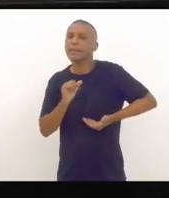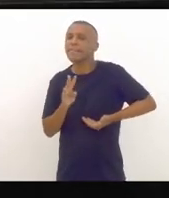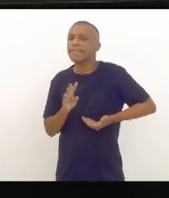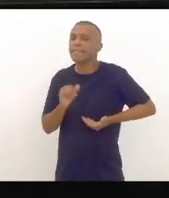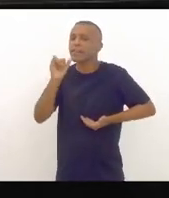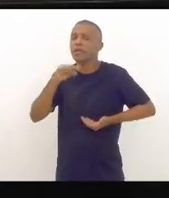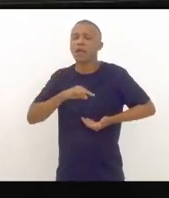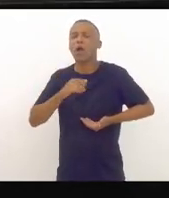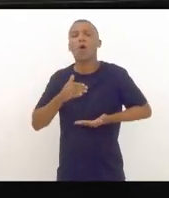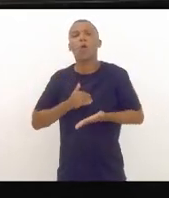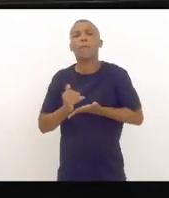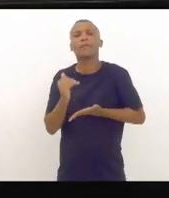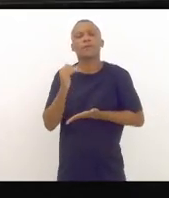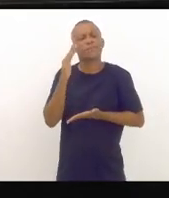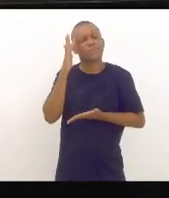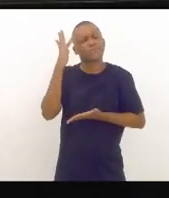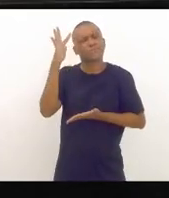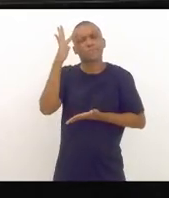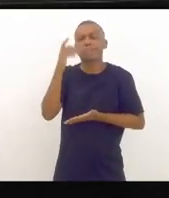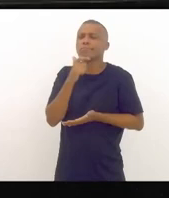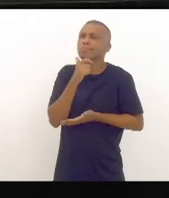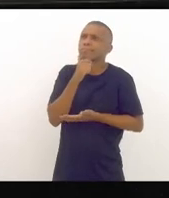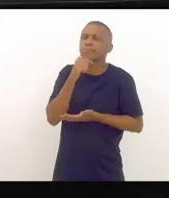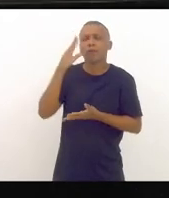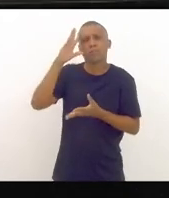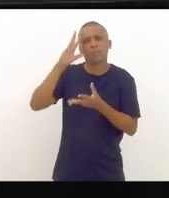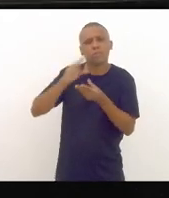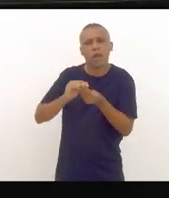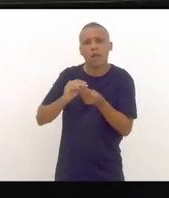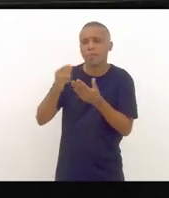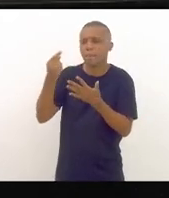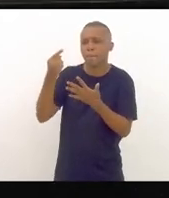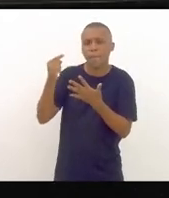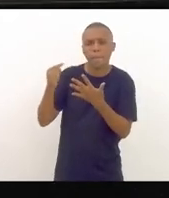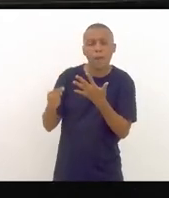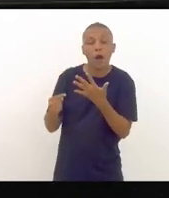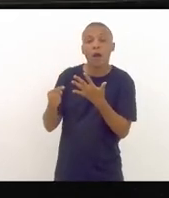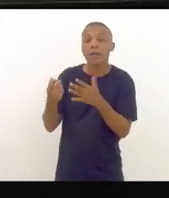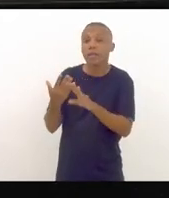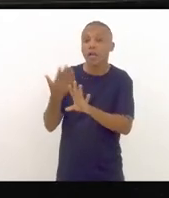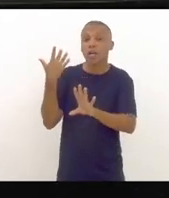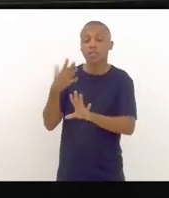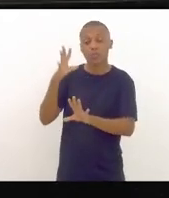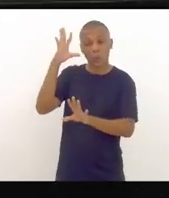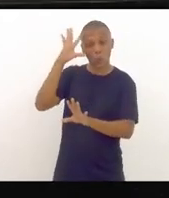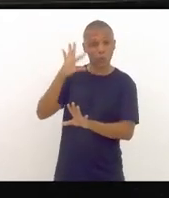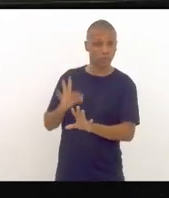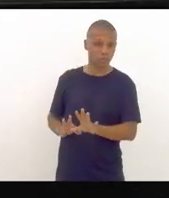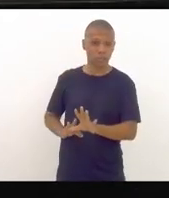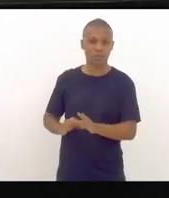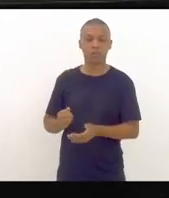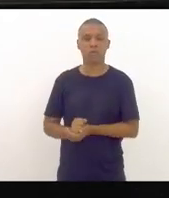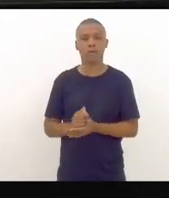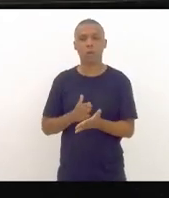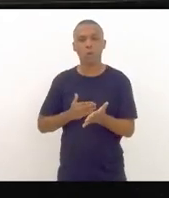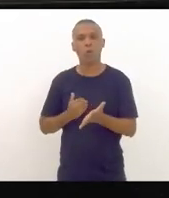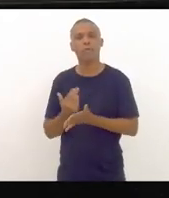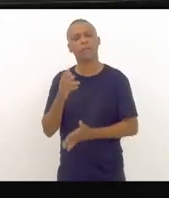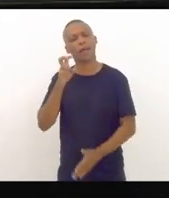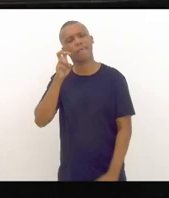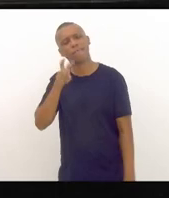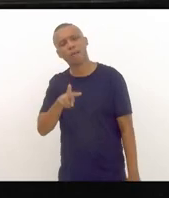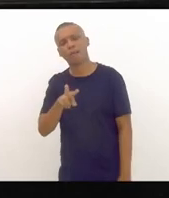comecei a ter noções de algumas coisas, entender coisas diferentes que eu não entendia, e passei também a ver que eu poderia ter